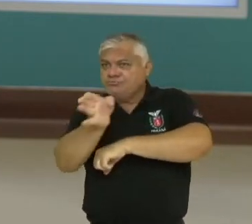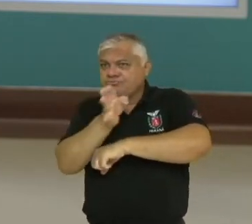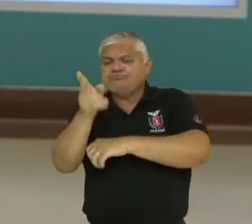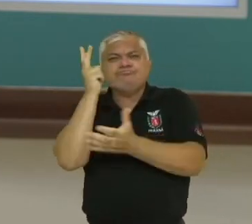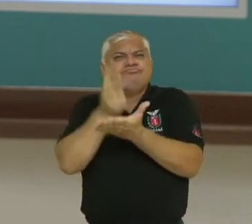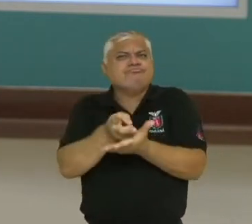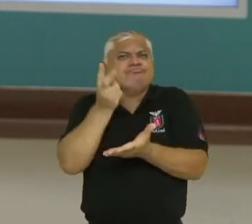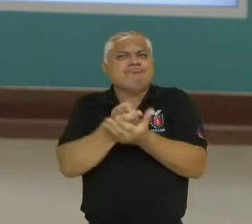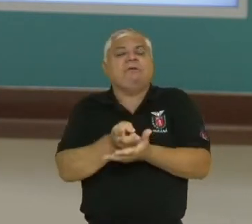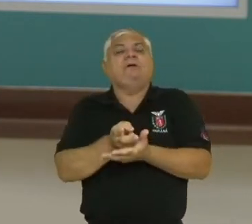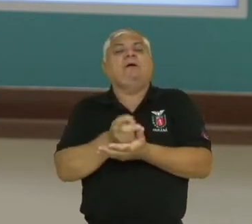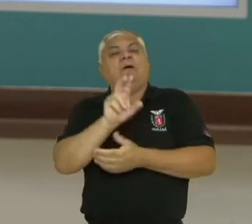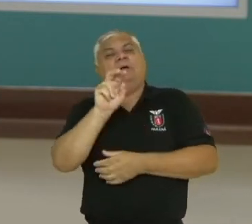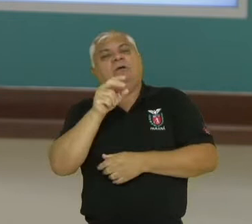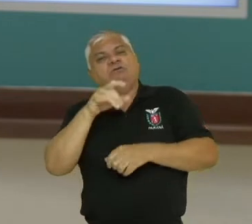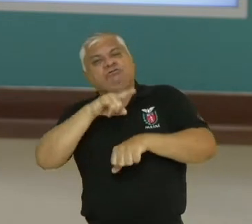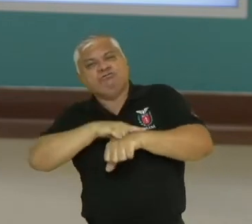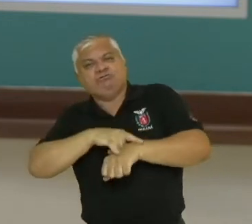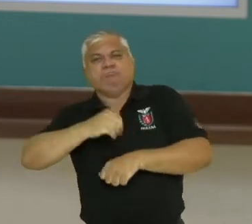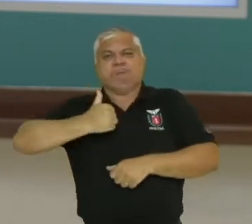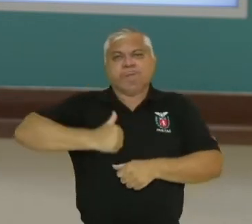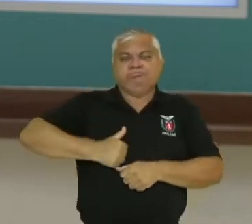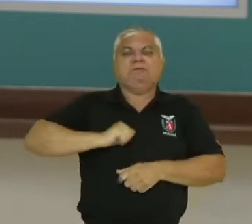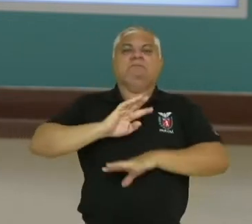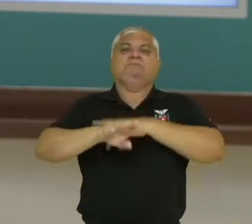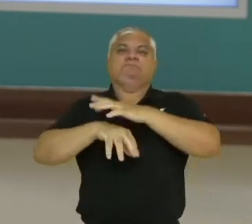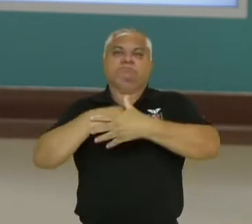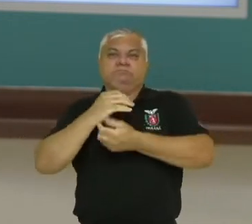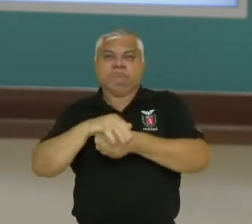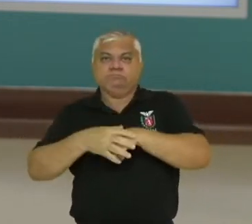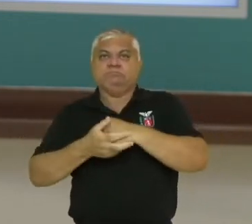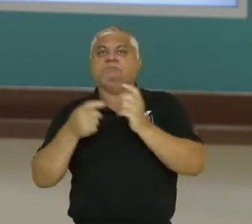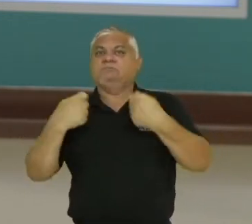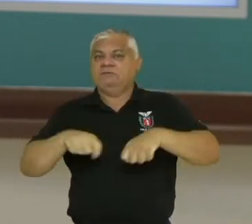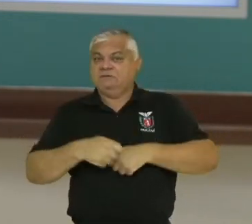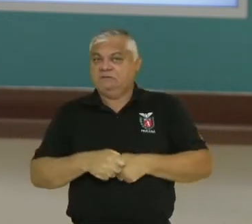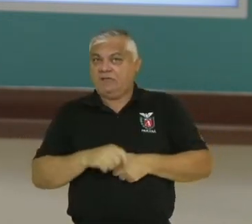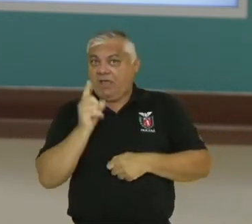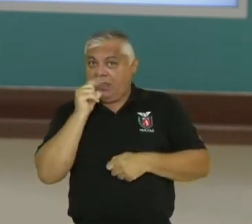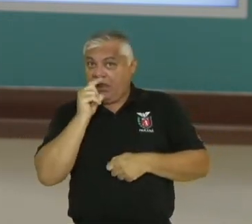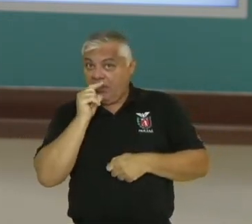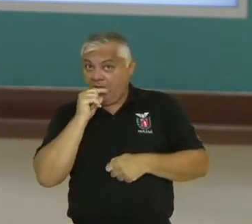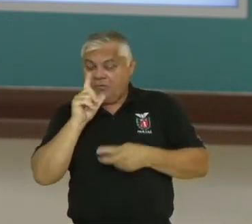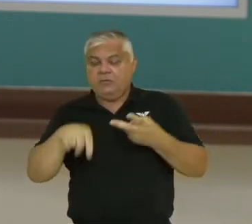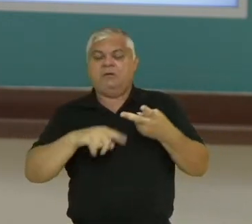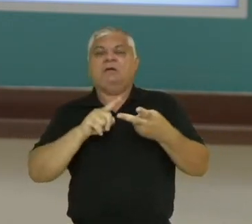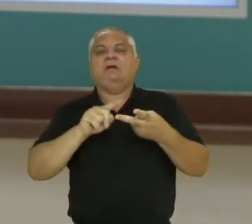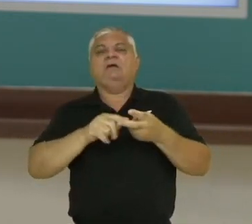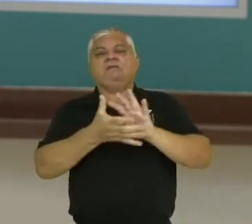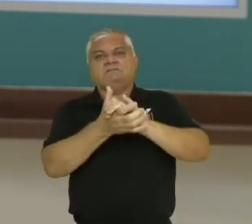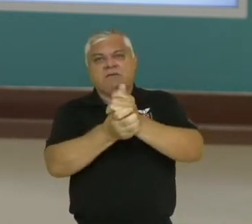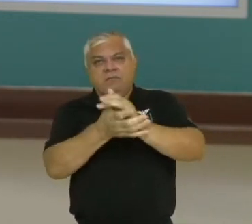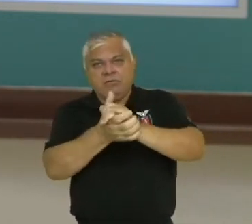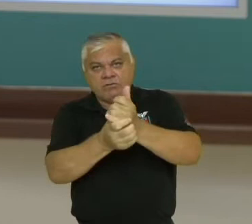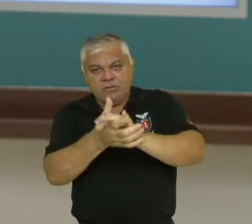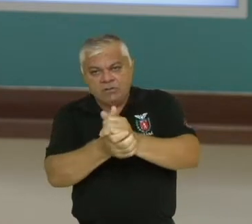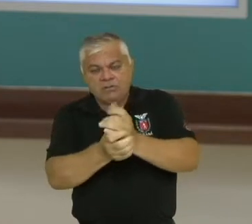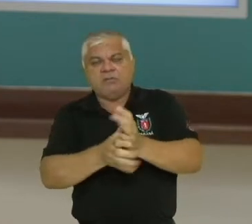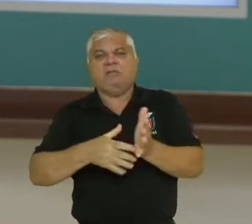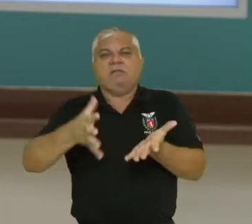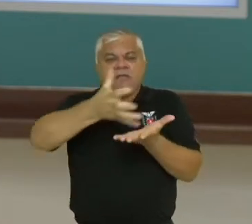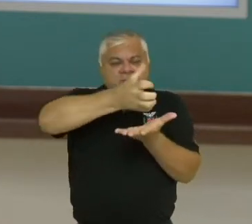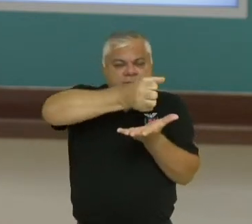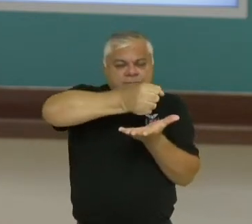ou fazer cocô, você vai lavar as suas mãos. E não é só água, sabonete, pode ser sabonete